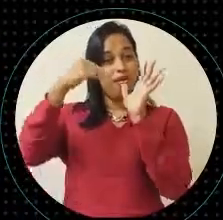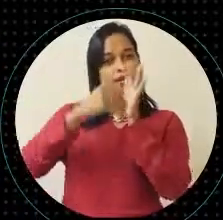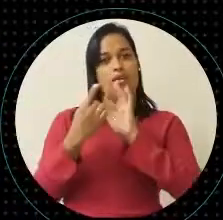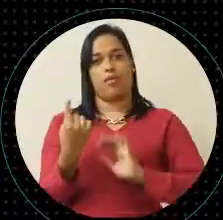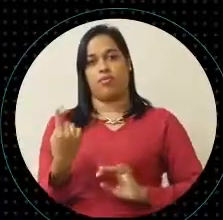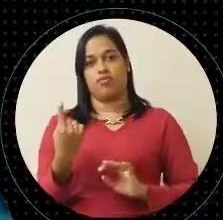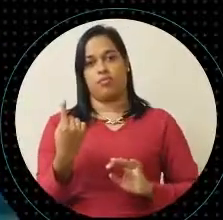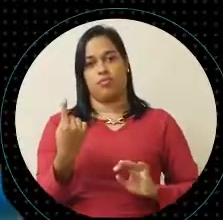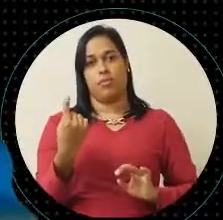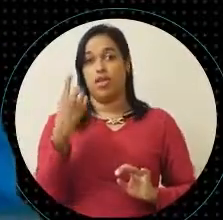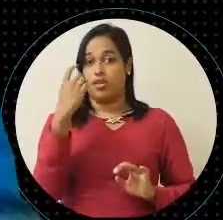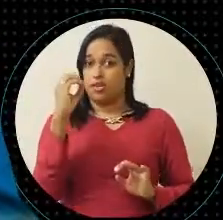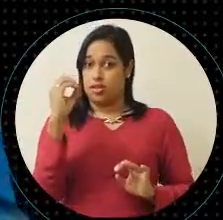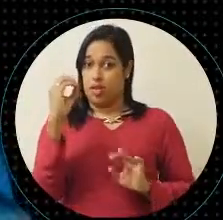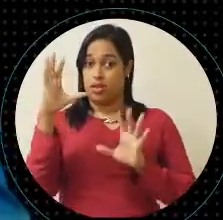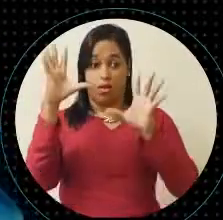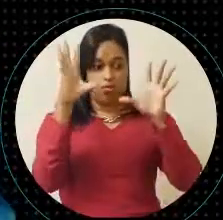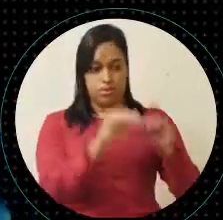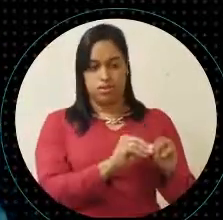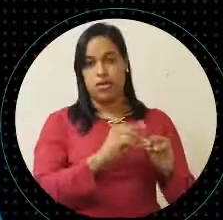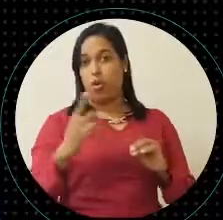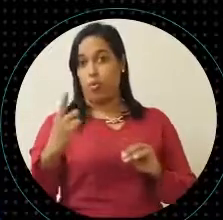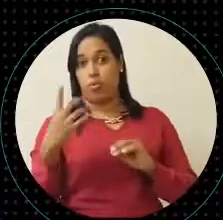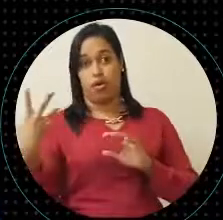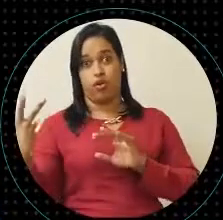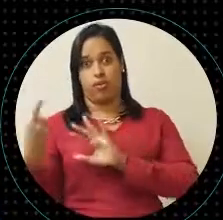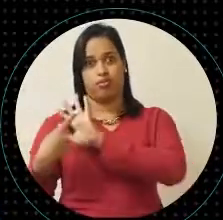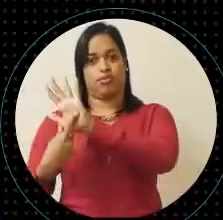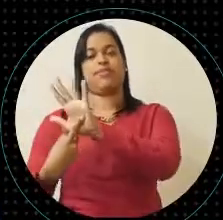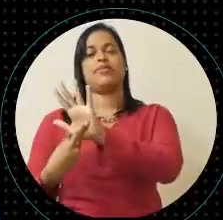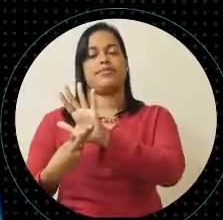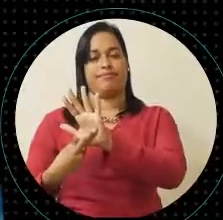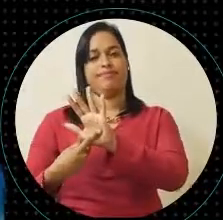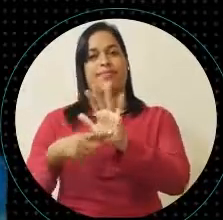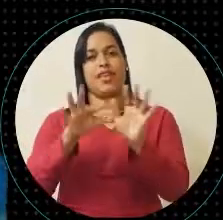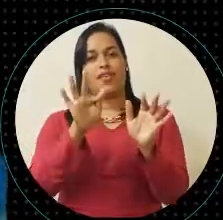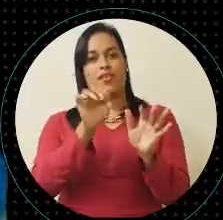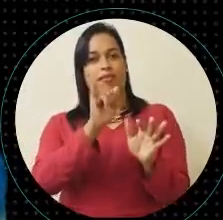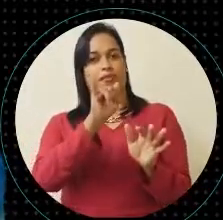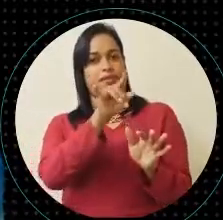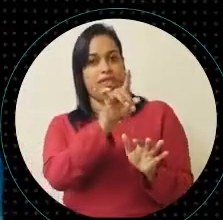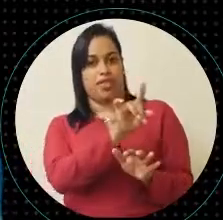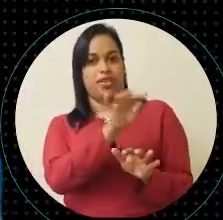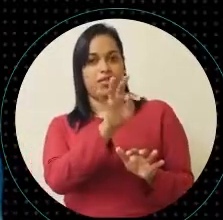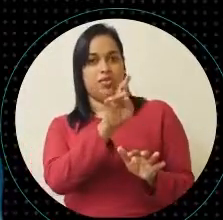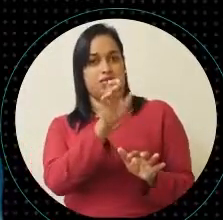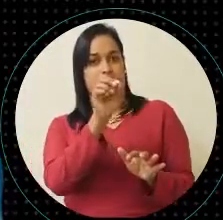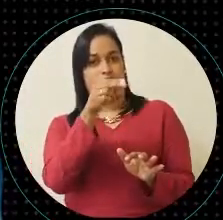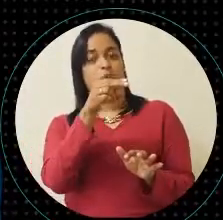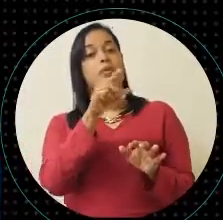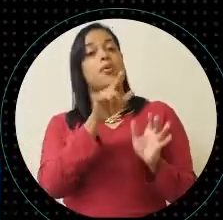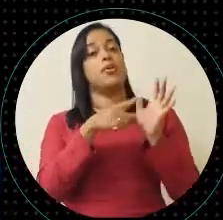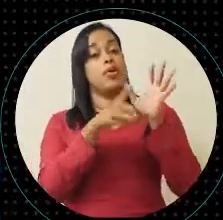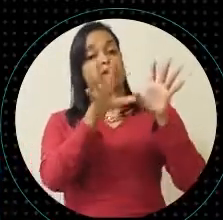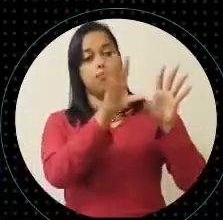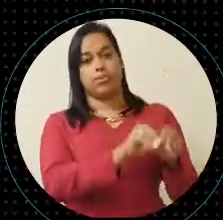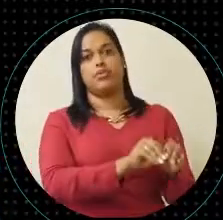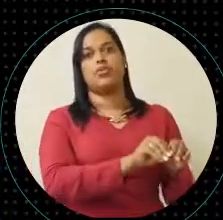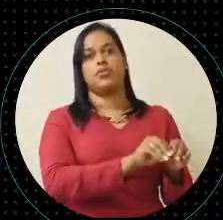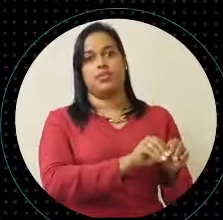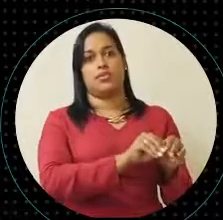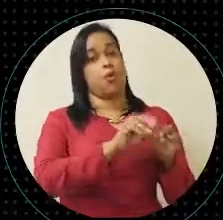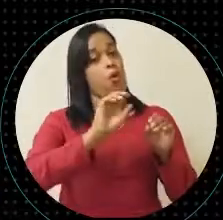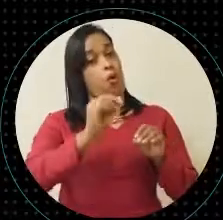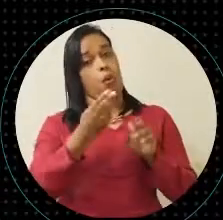1. 0 é o desaparecimento total, 1 é o aparecimento total. Então o Fade to ele vai fazer com que o elemento desapareça